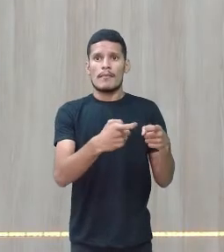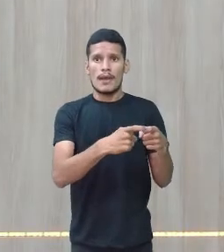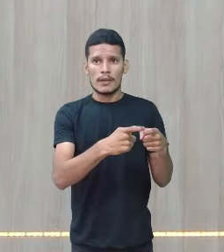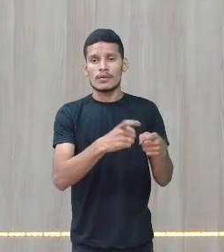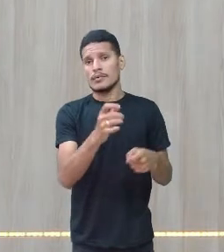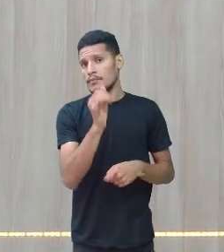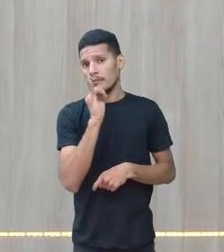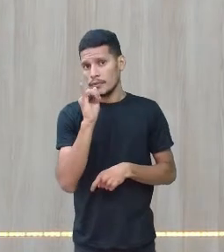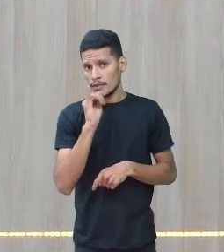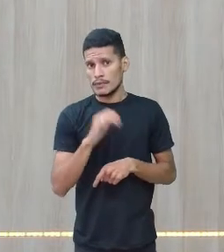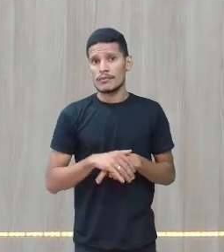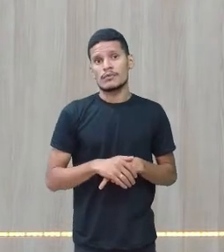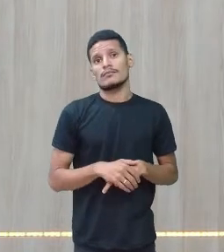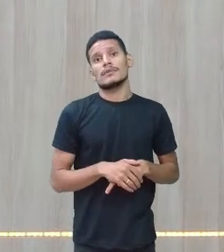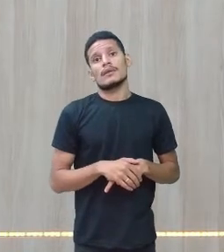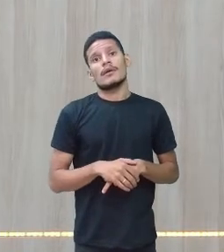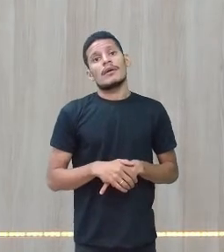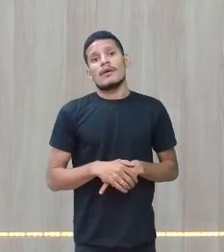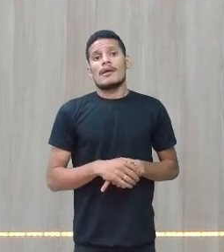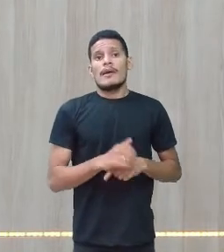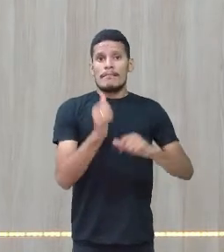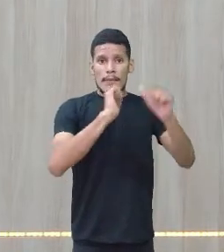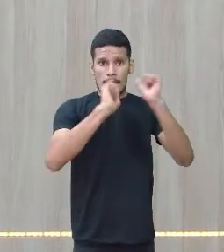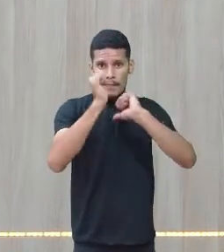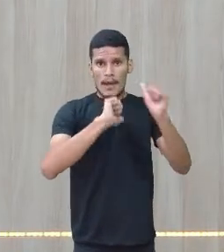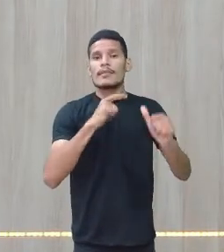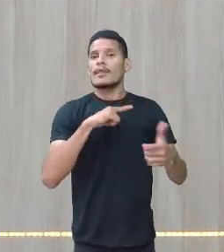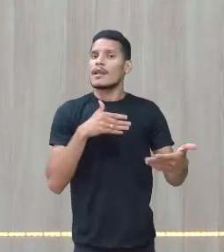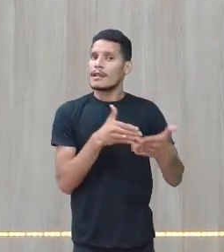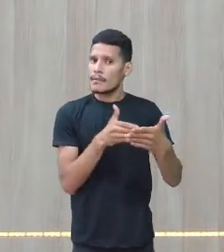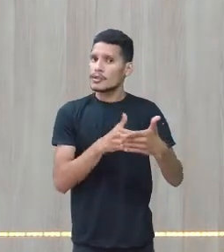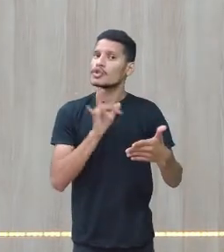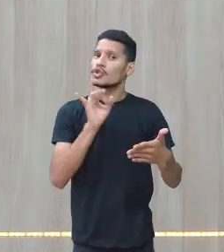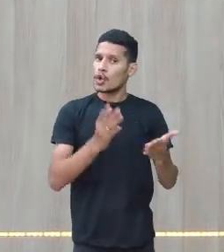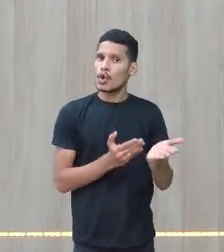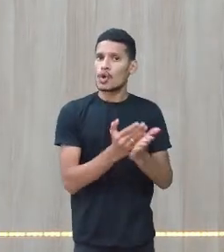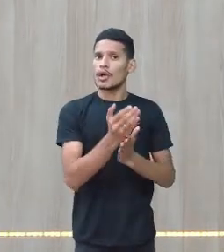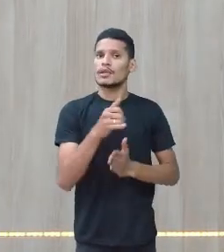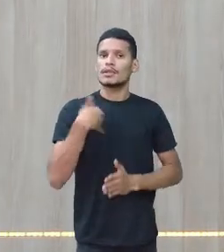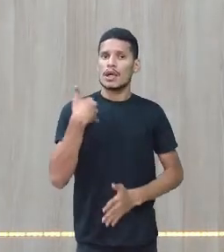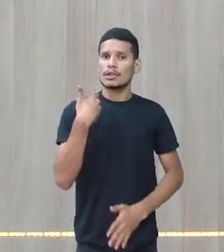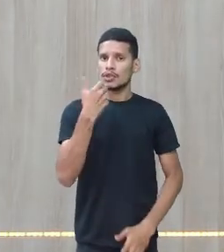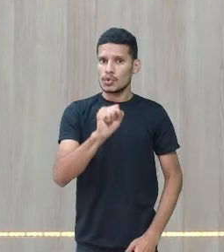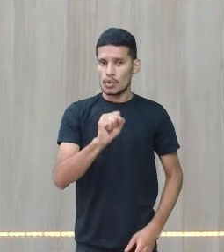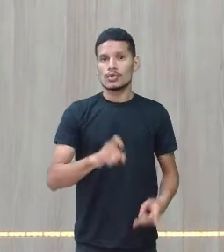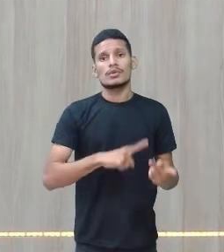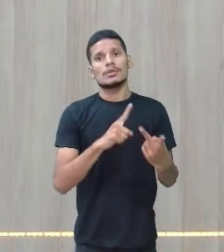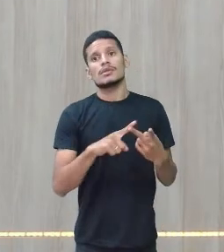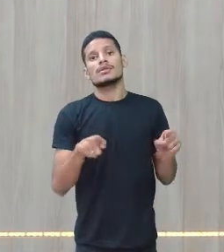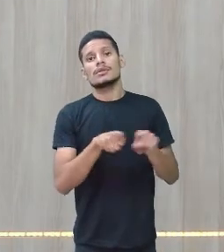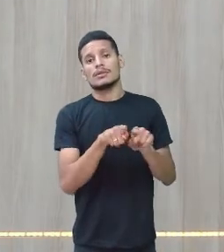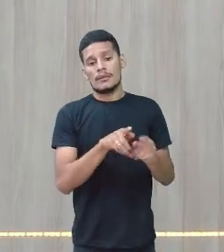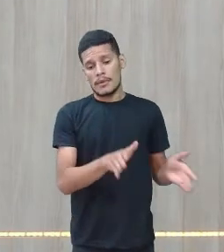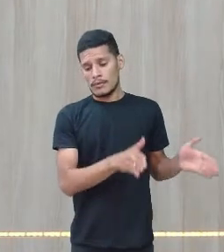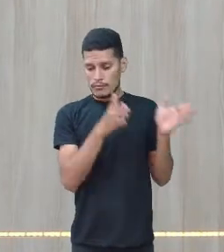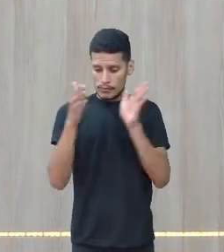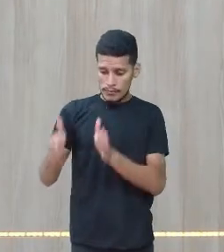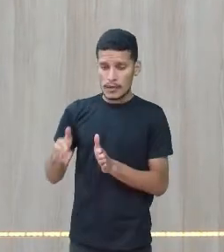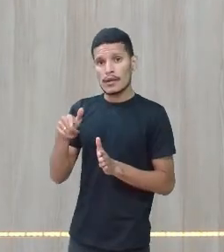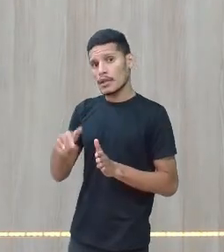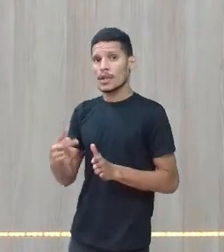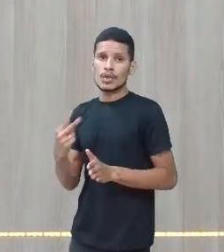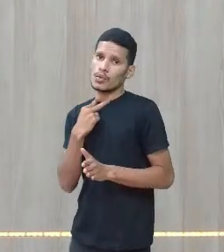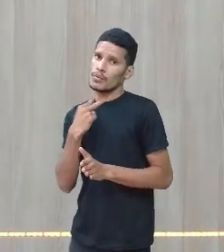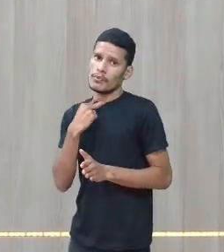aí da bebida alcoólica, que tem restrição, só a partir dos 18 anos. E aquelas ilícitas são aquelas que a